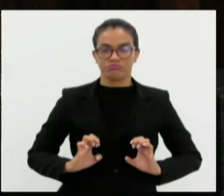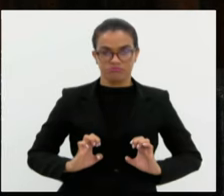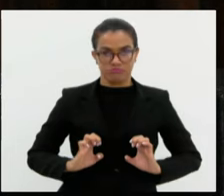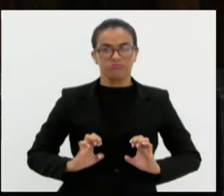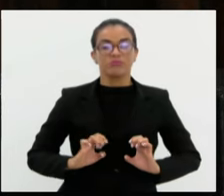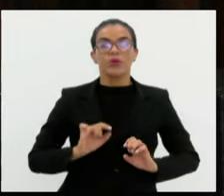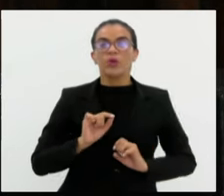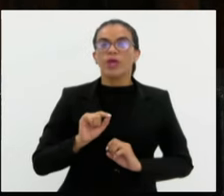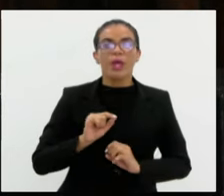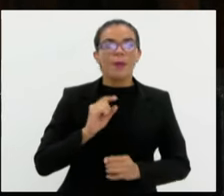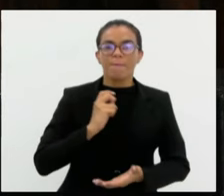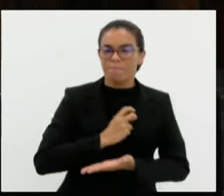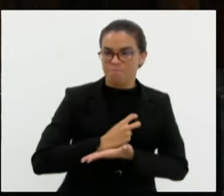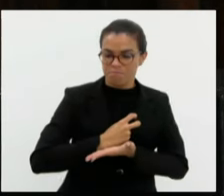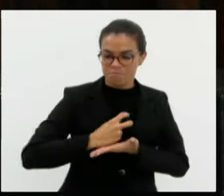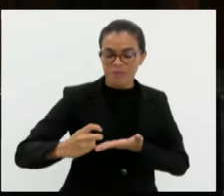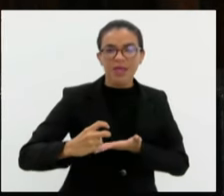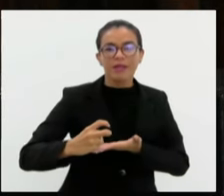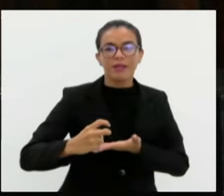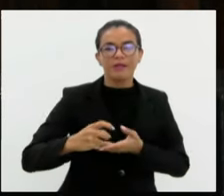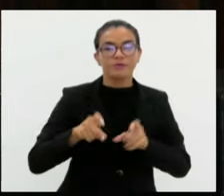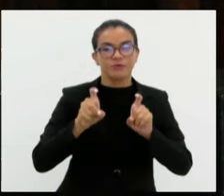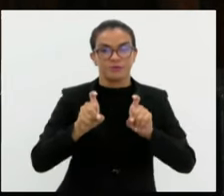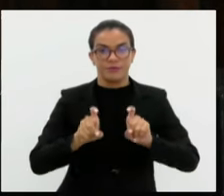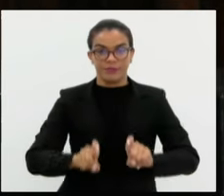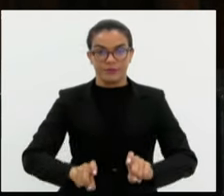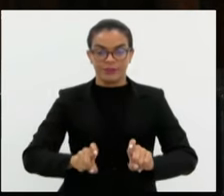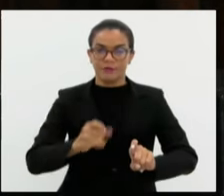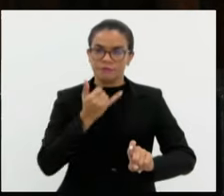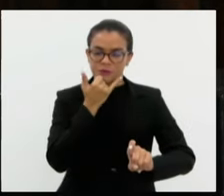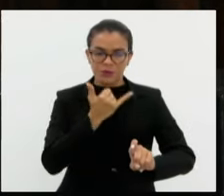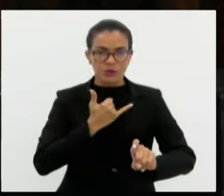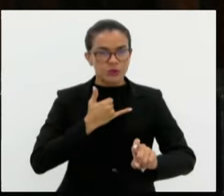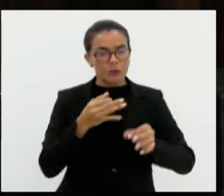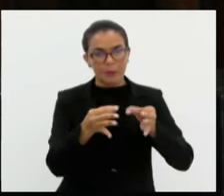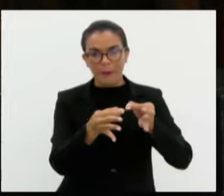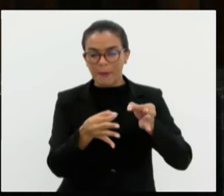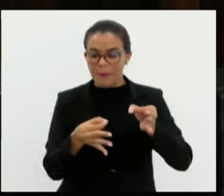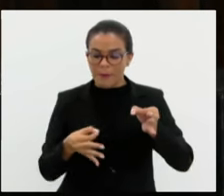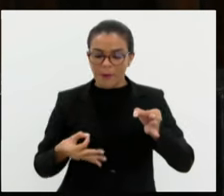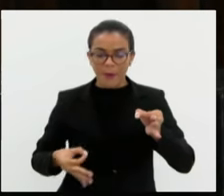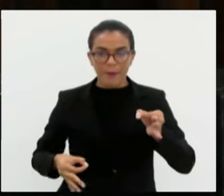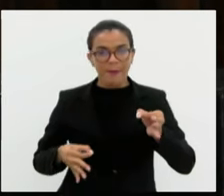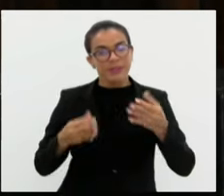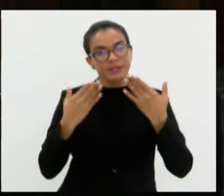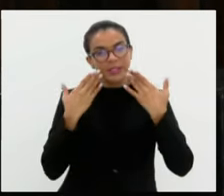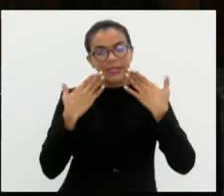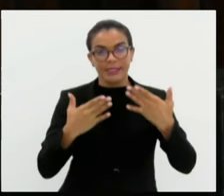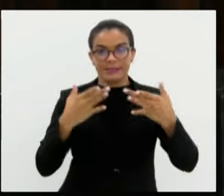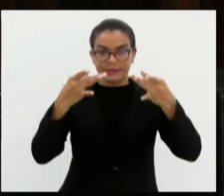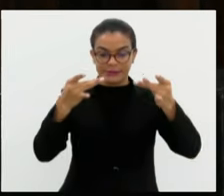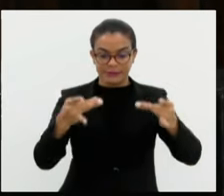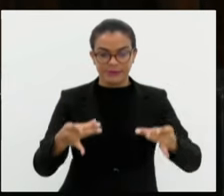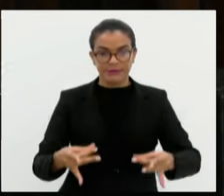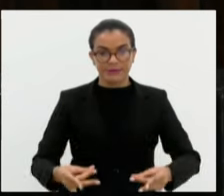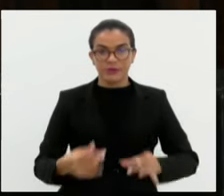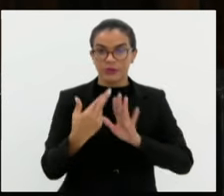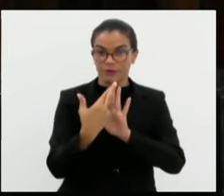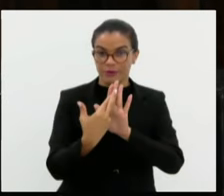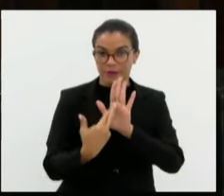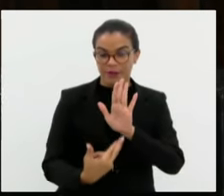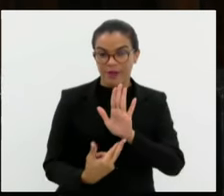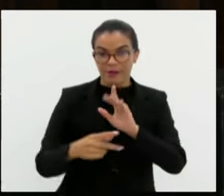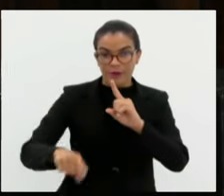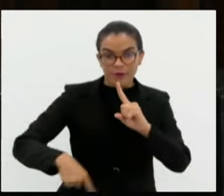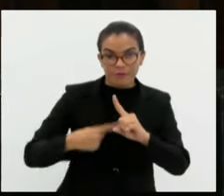ensejar a perda definitiva do seu mandato. Me desculpa me alongar, mas é essa a apresentação do relatório que culminou